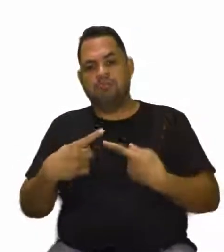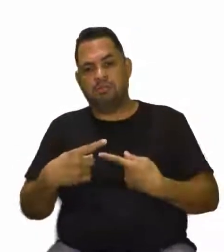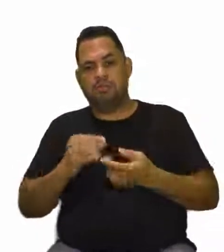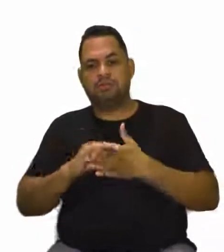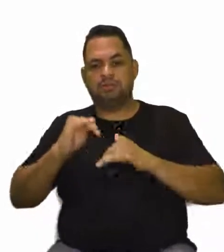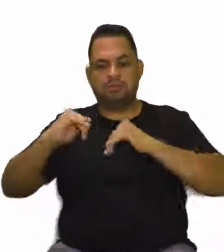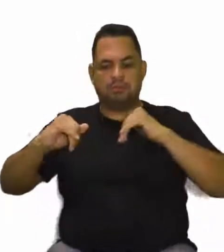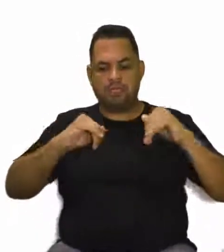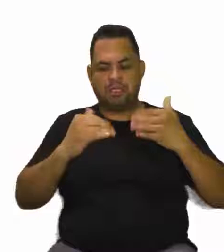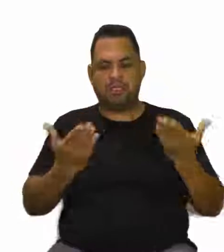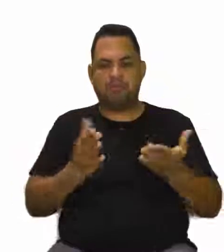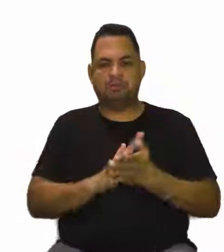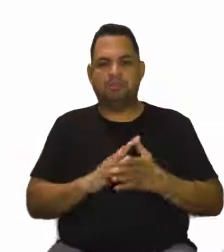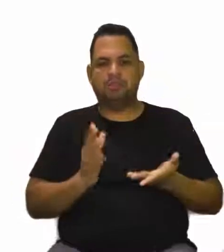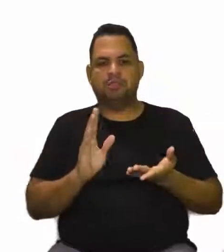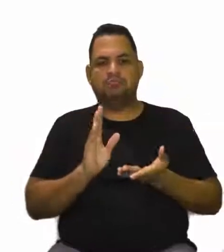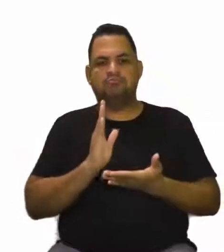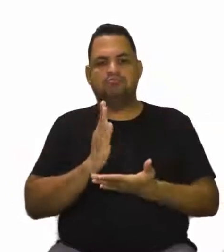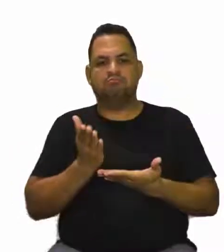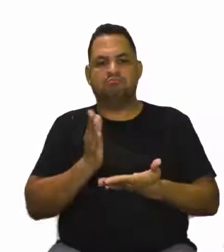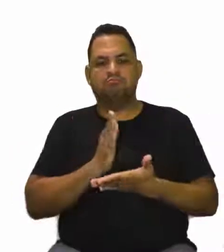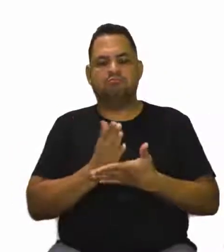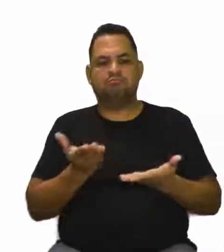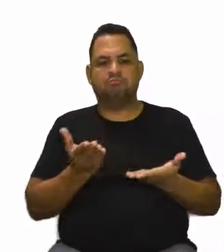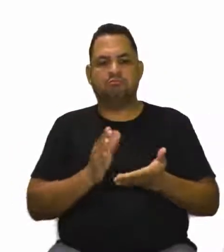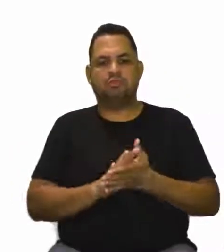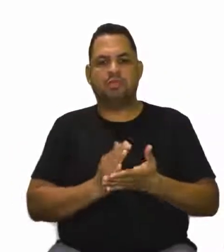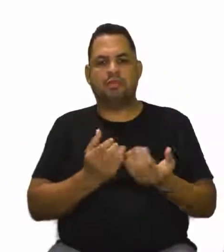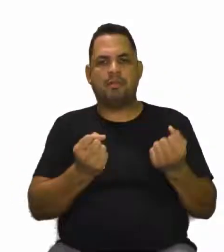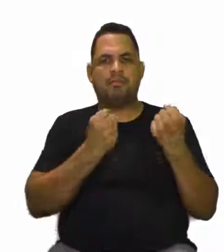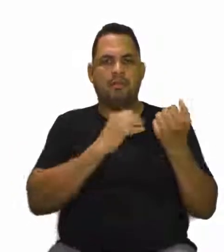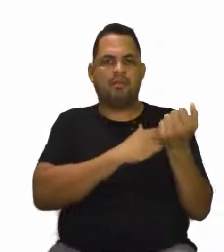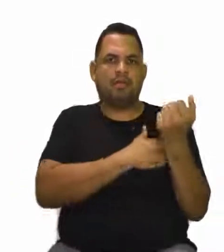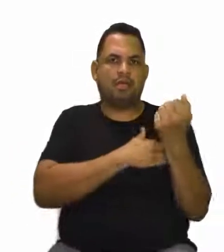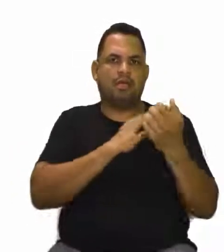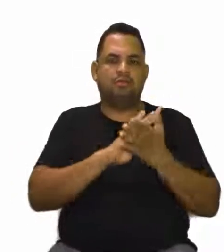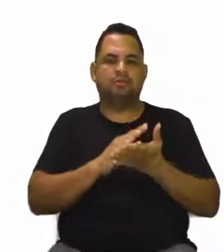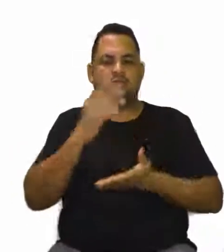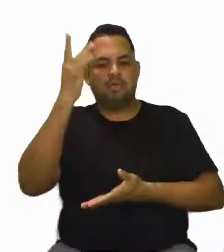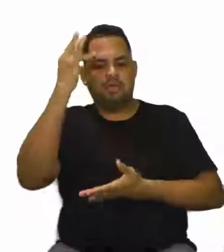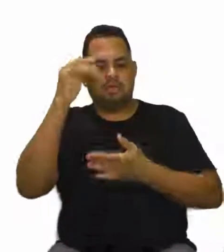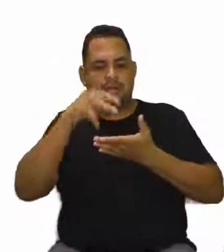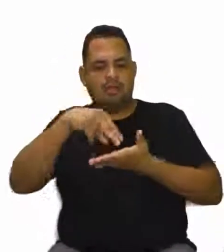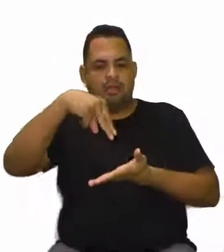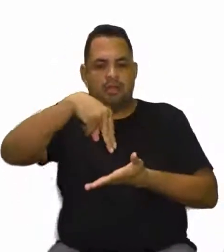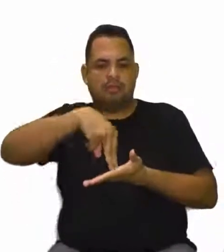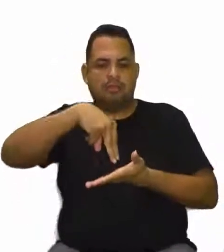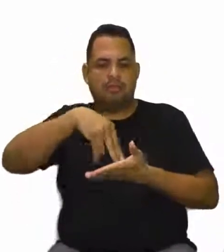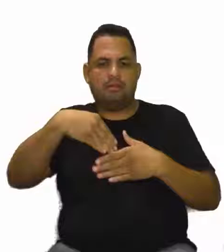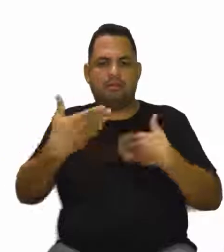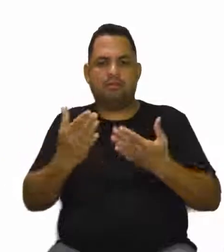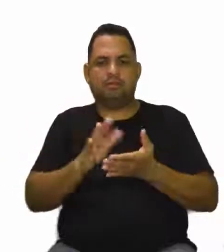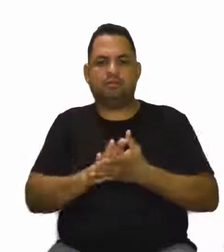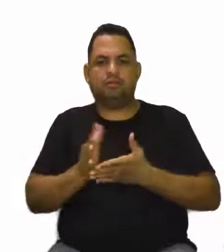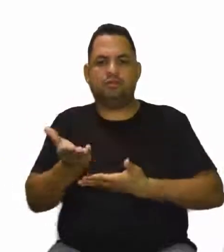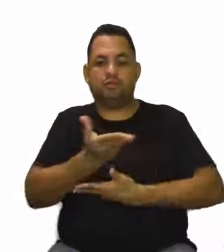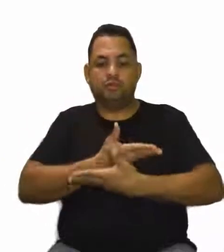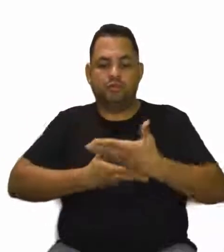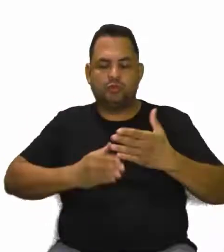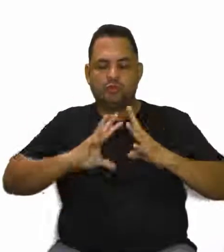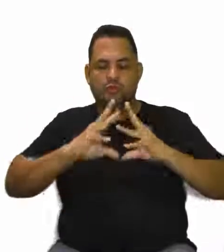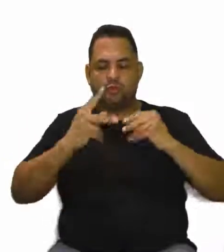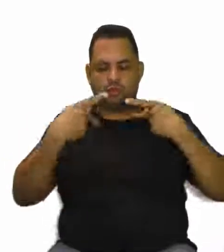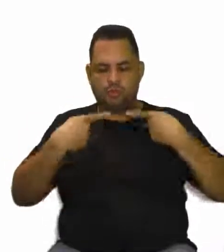determinado, por exemplo, eu trabalhei braço, hoje amanhã eu vou trabalhar perna. No funcional, ele integra, é integrativo